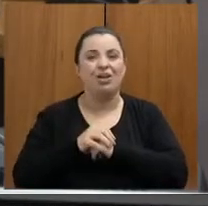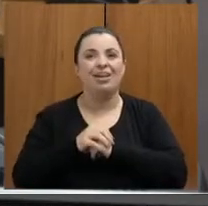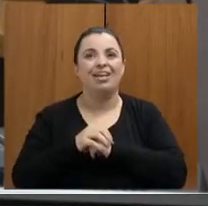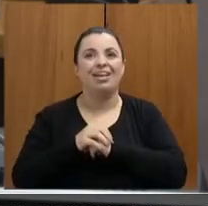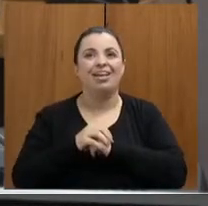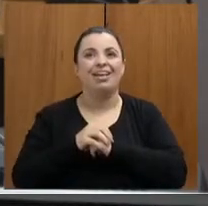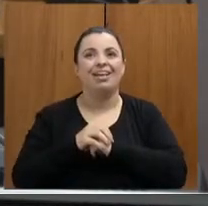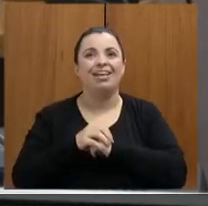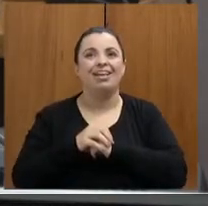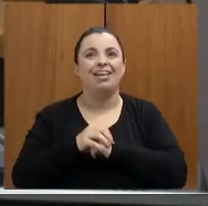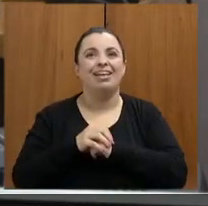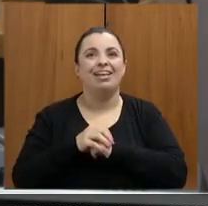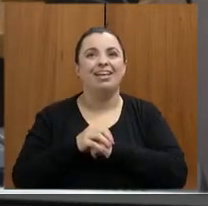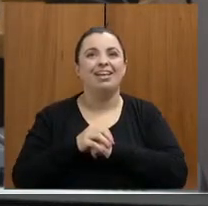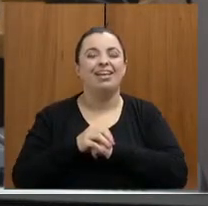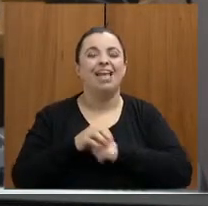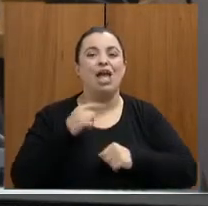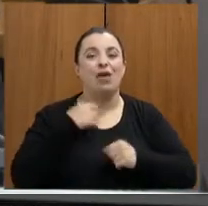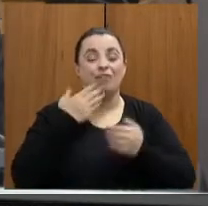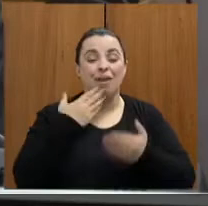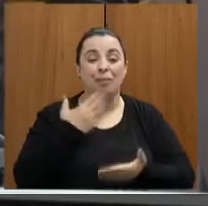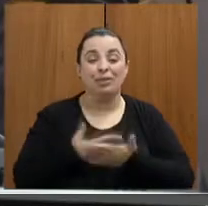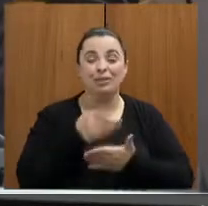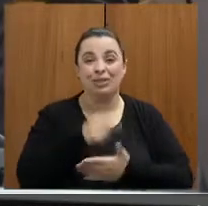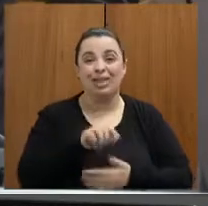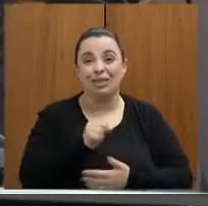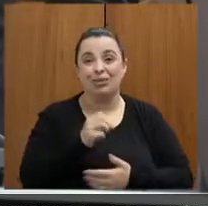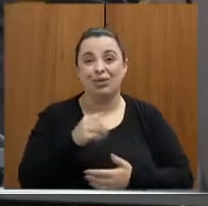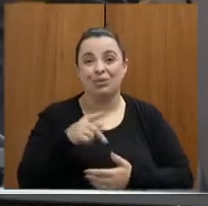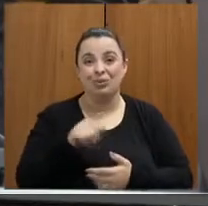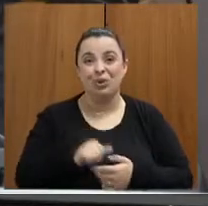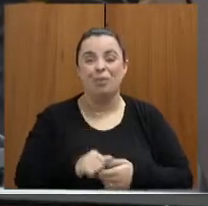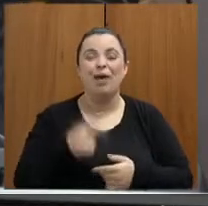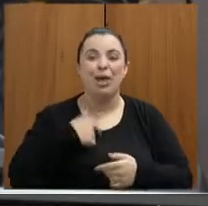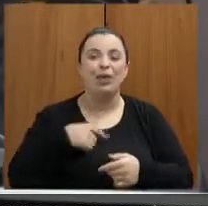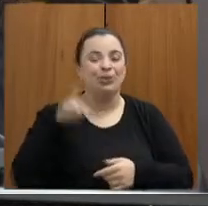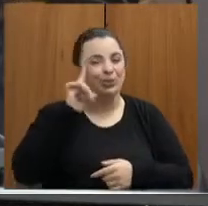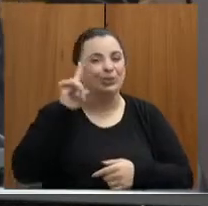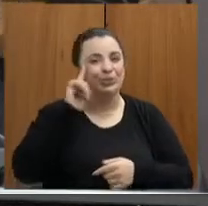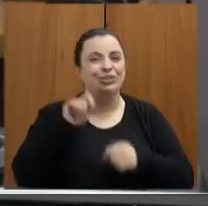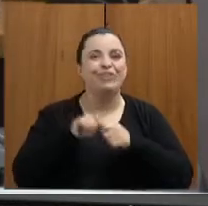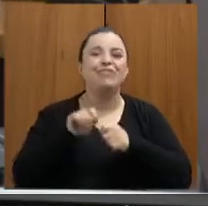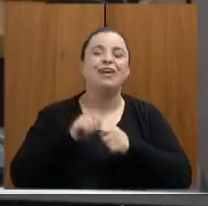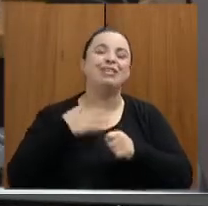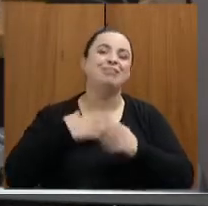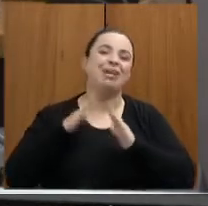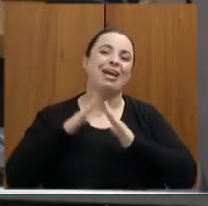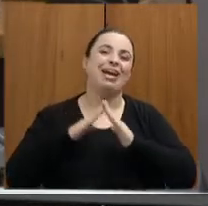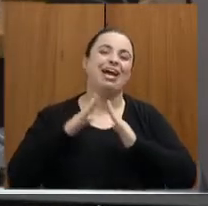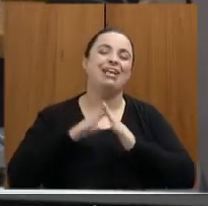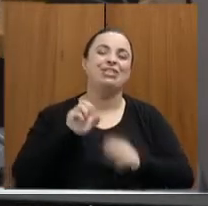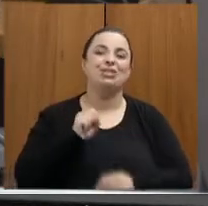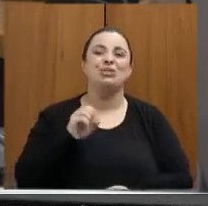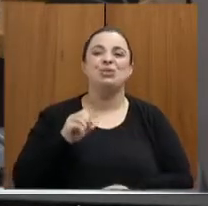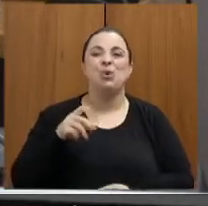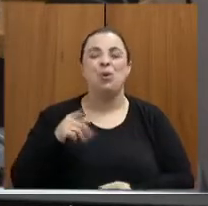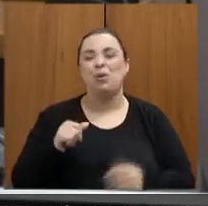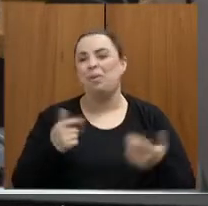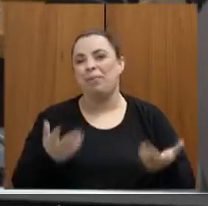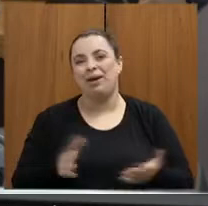sopinha sopinha gente a gente lá em casa comigo eu recomendo um saco desse desse tamanho da anos 60 só